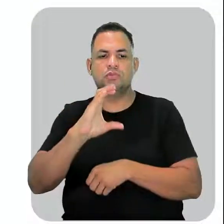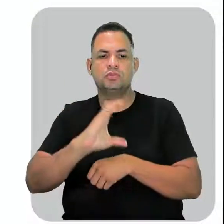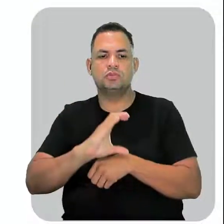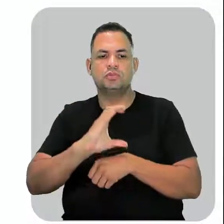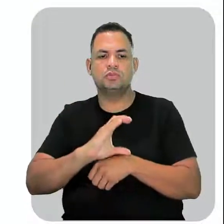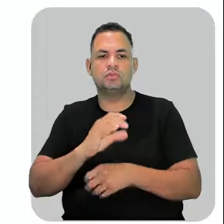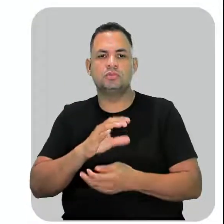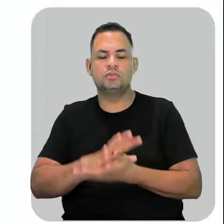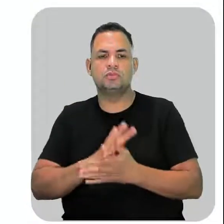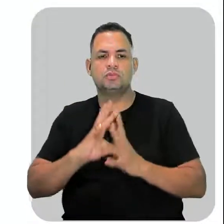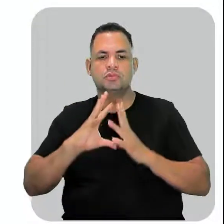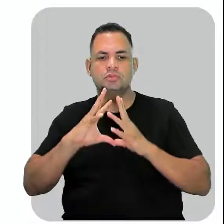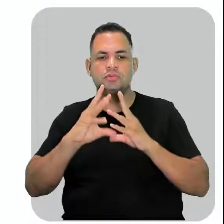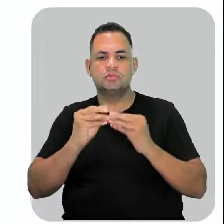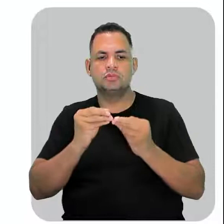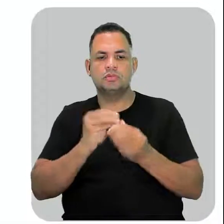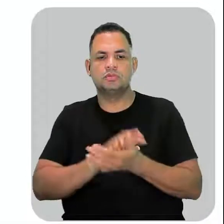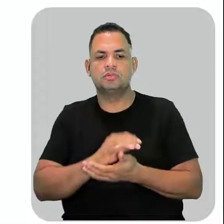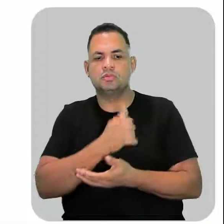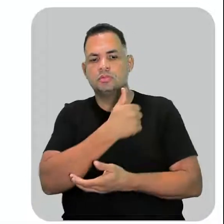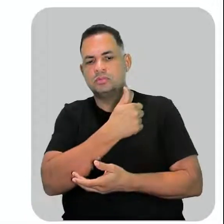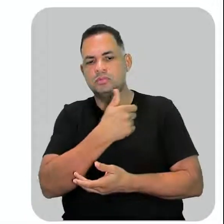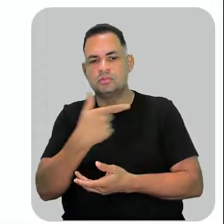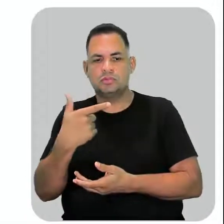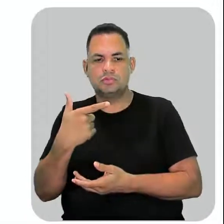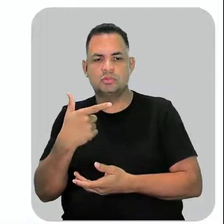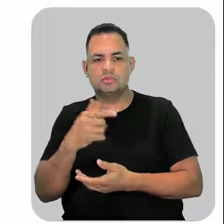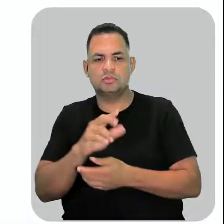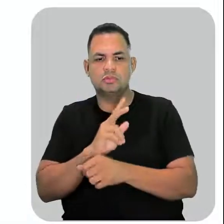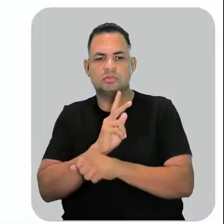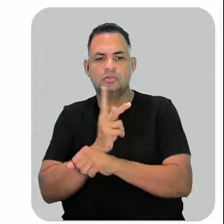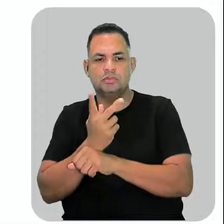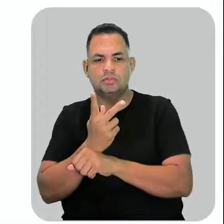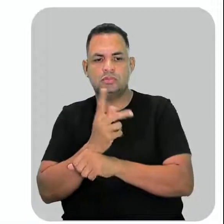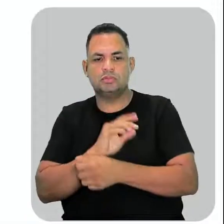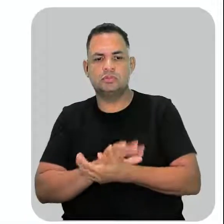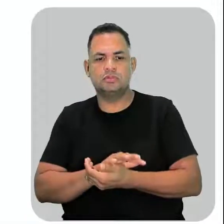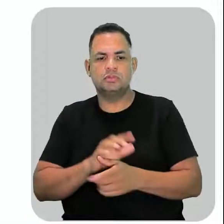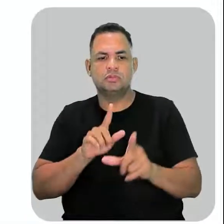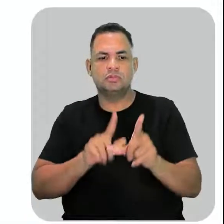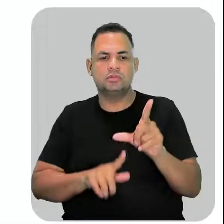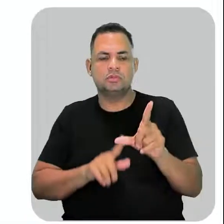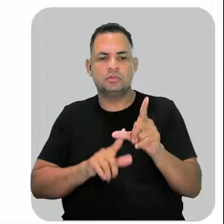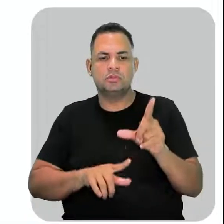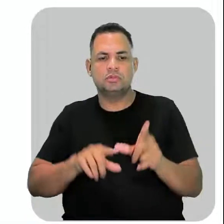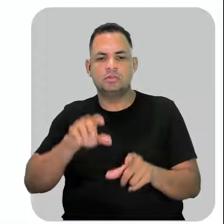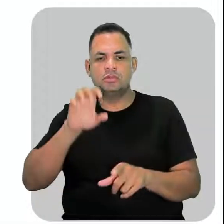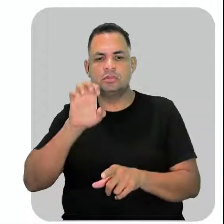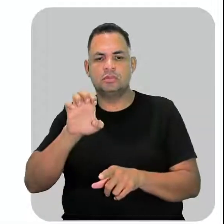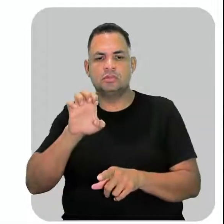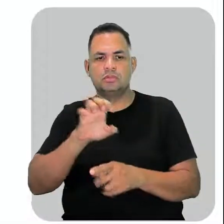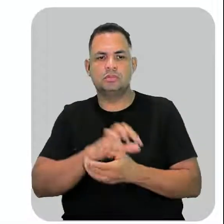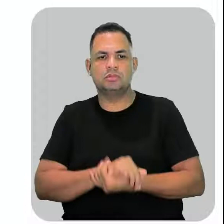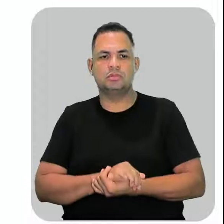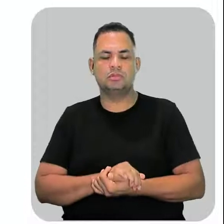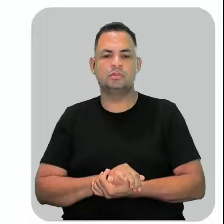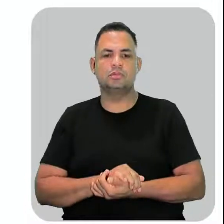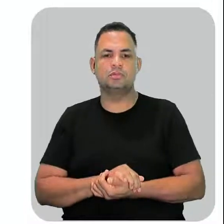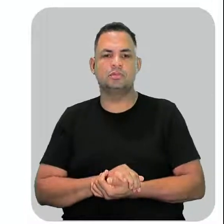que vai me dar um total de 12 hidrogênios, que é a nossa letra E. Mas vamos olhar aqui, ó.